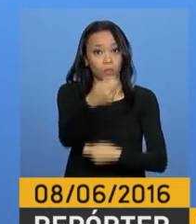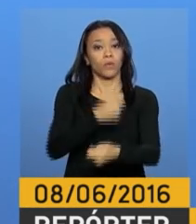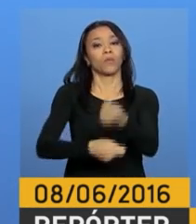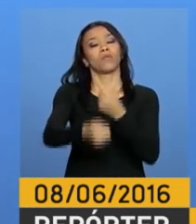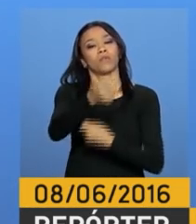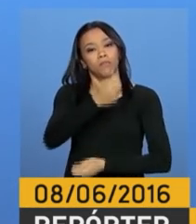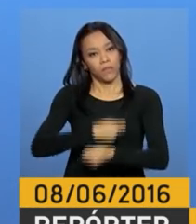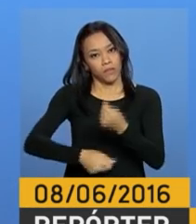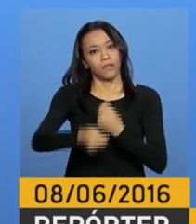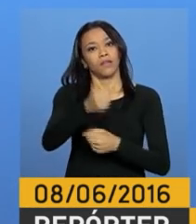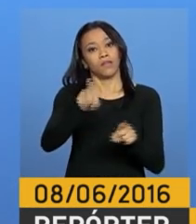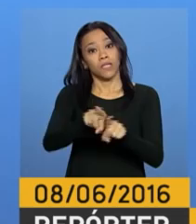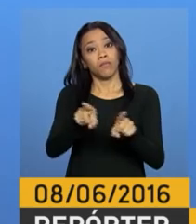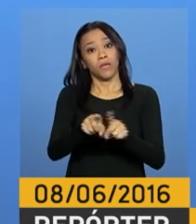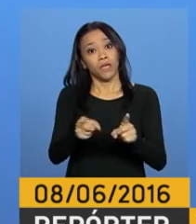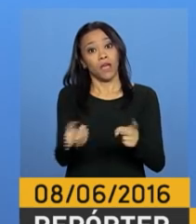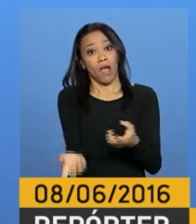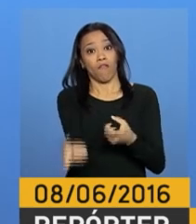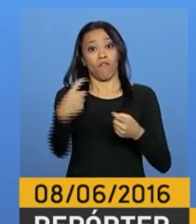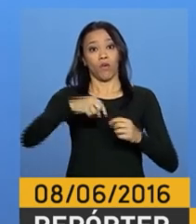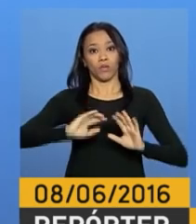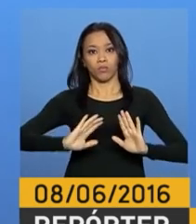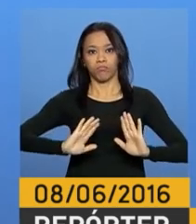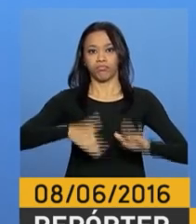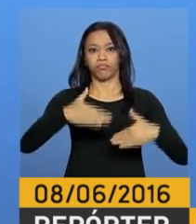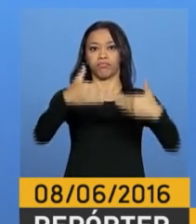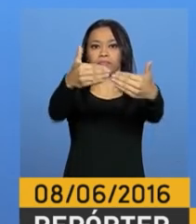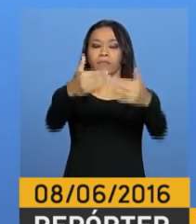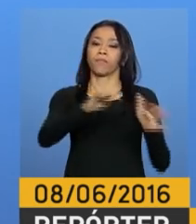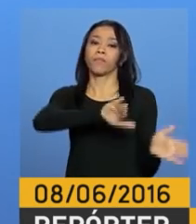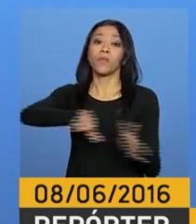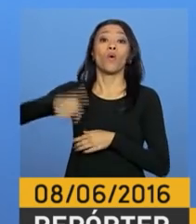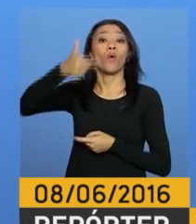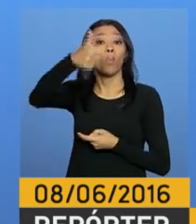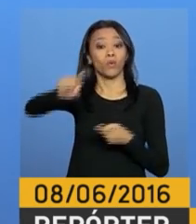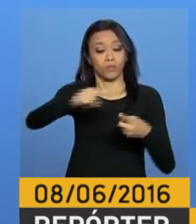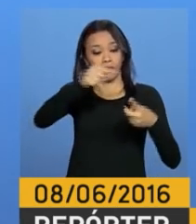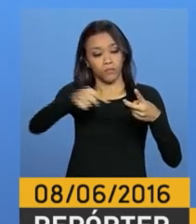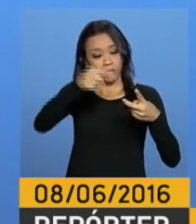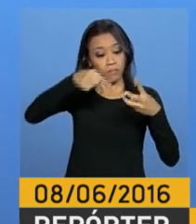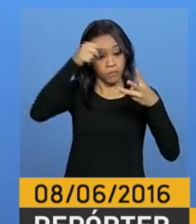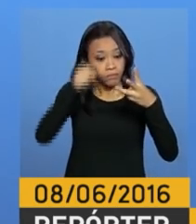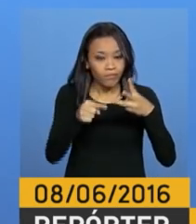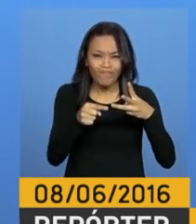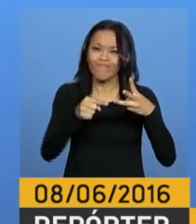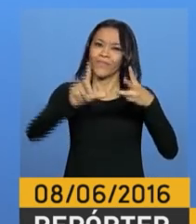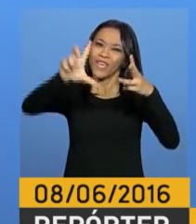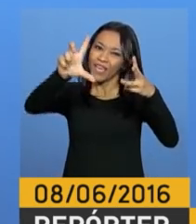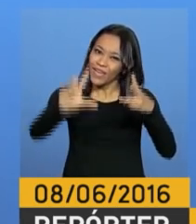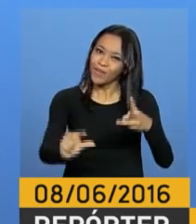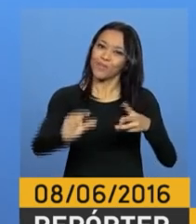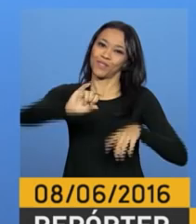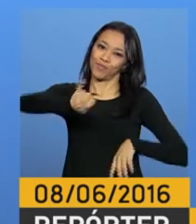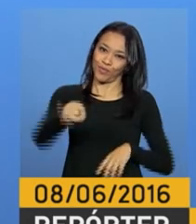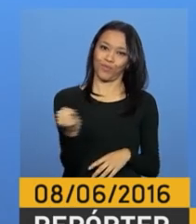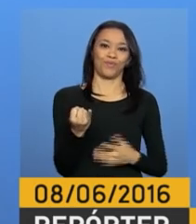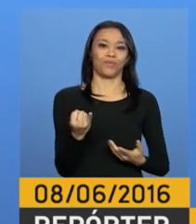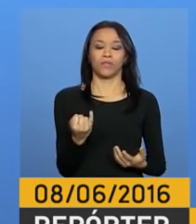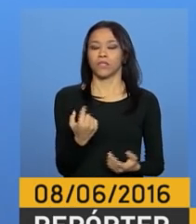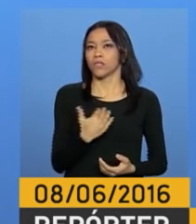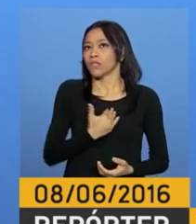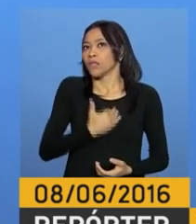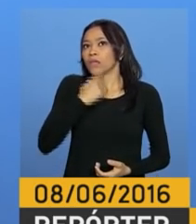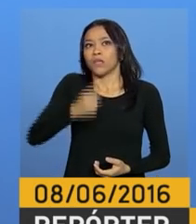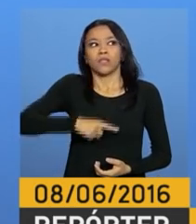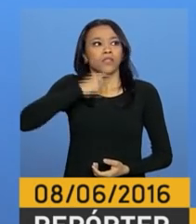economia e a volta do crescimento um outro ponto é redução de juros é um absurdo a taxa celix está